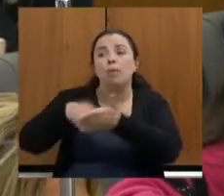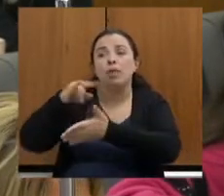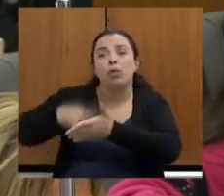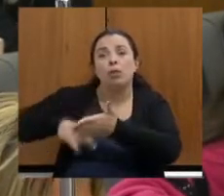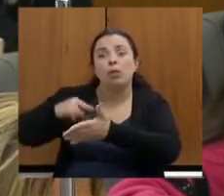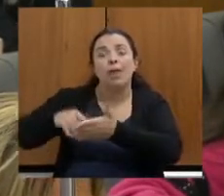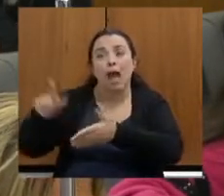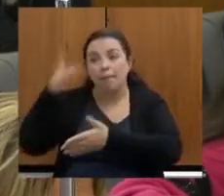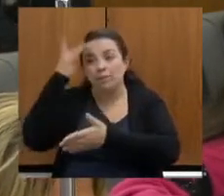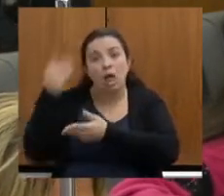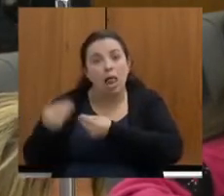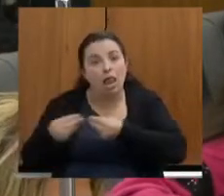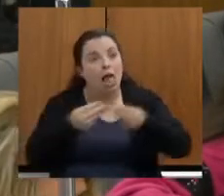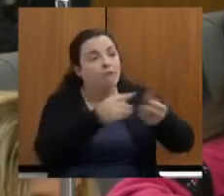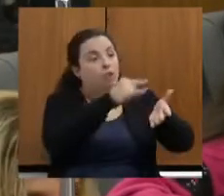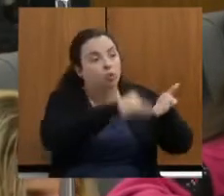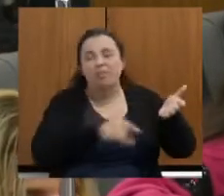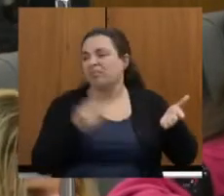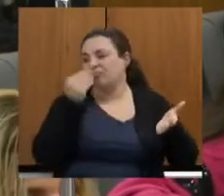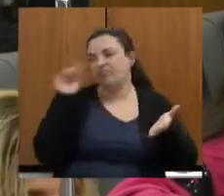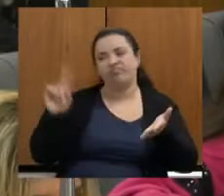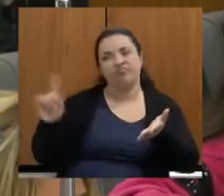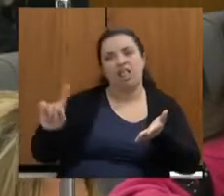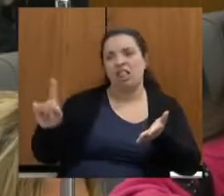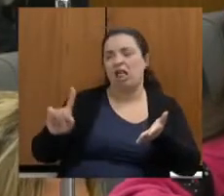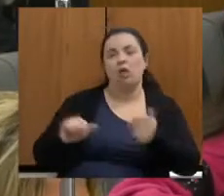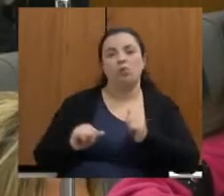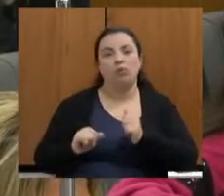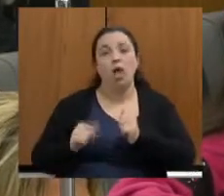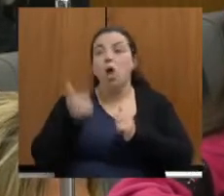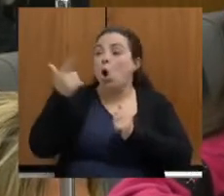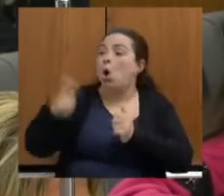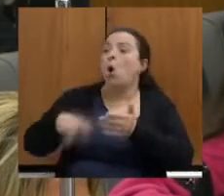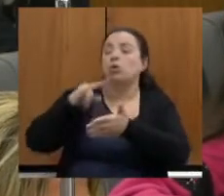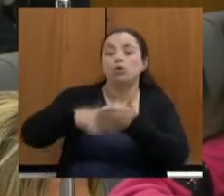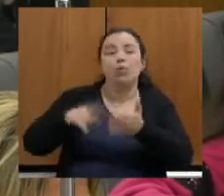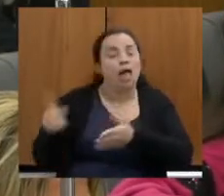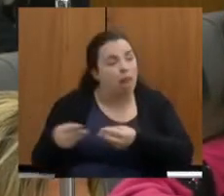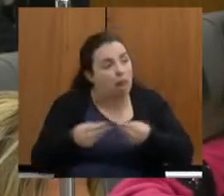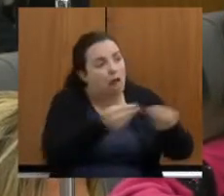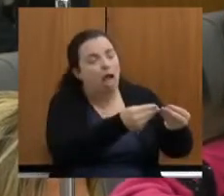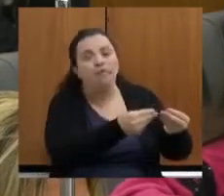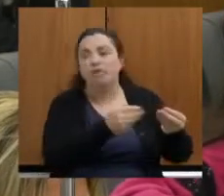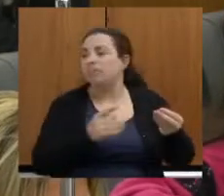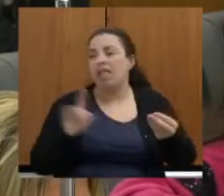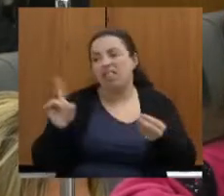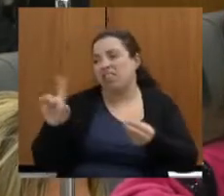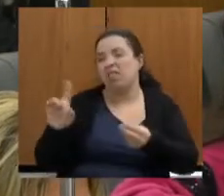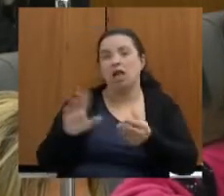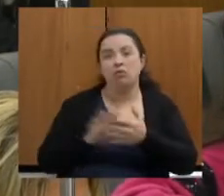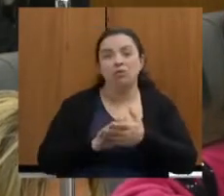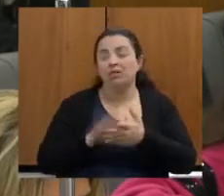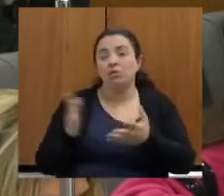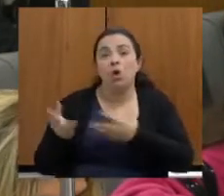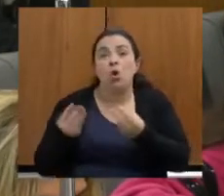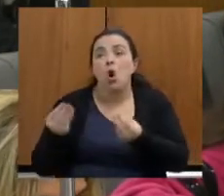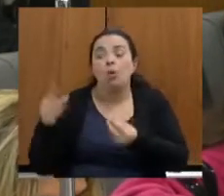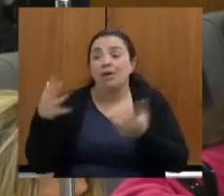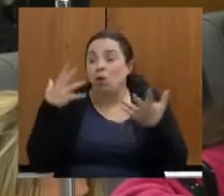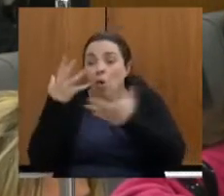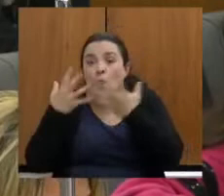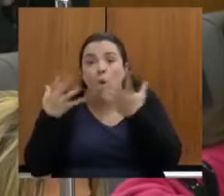a pessoa leva um outro documento que eu também no serve as pessoas já não sabe mais aonde que eu tirar